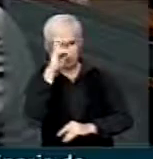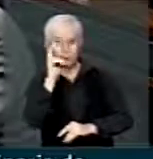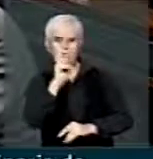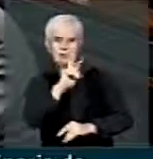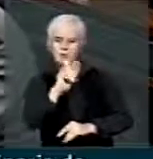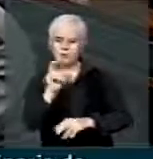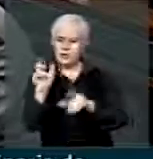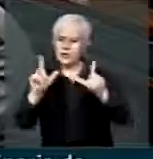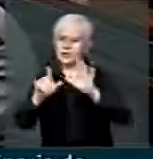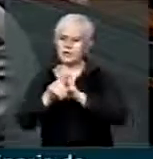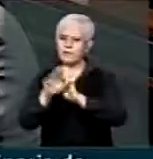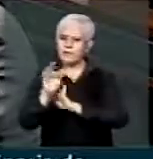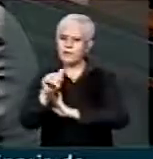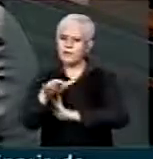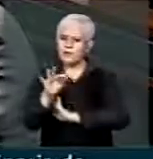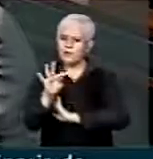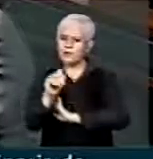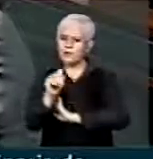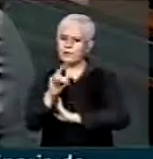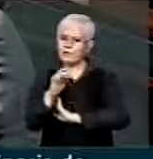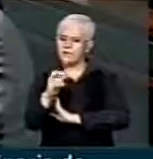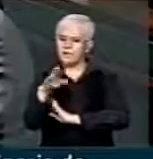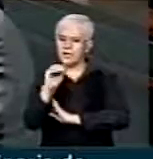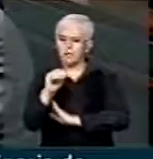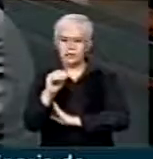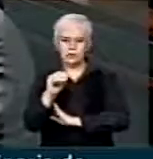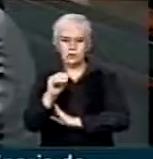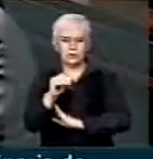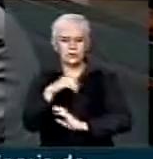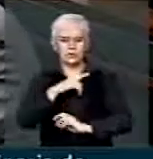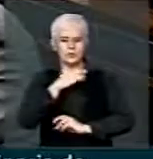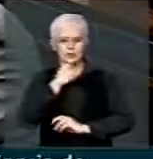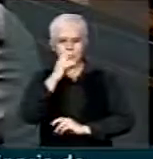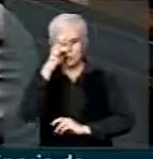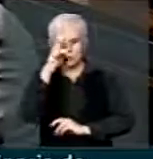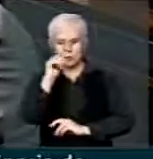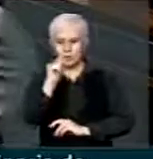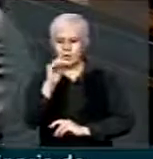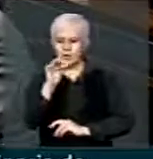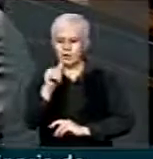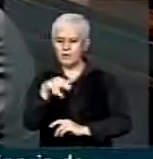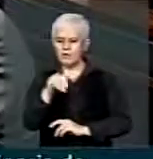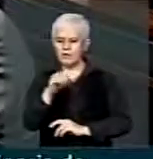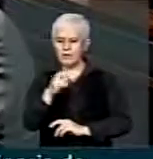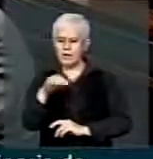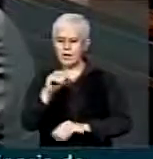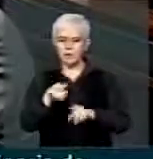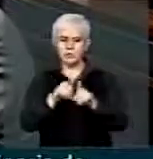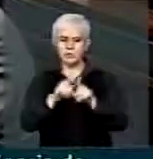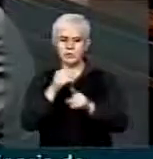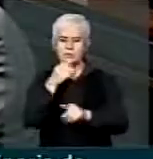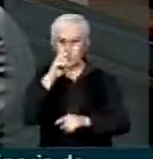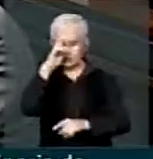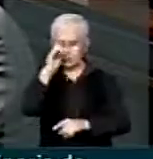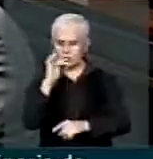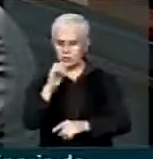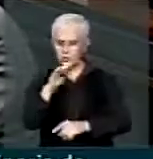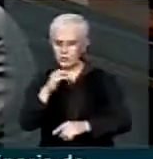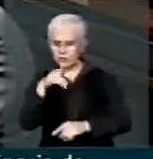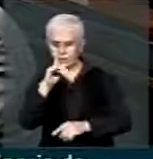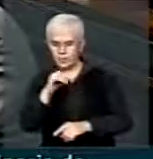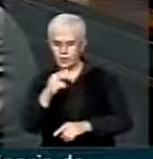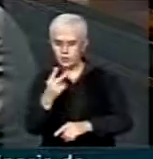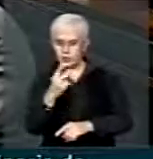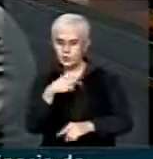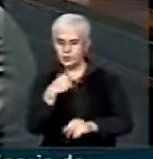há 2 semanas, o senhor deve ter visto o seu Afanásio Guimarães e o seu Fernando Gatuno. O seu Afanásio